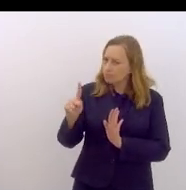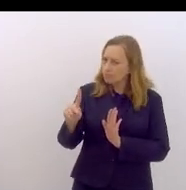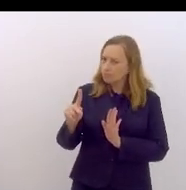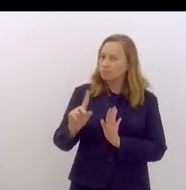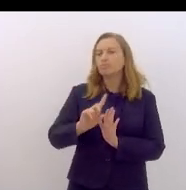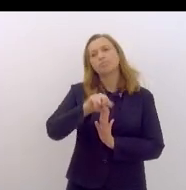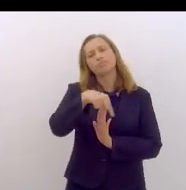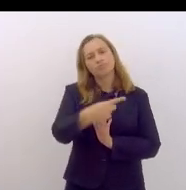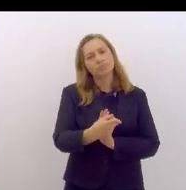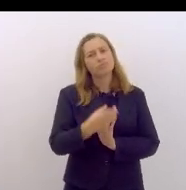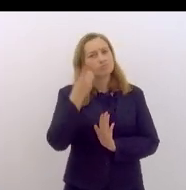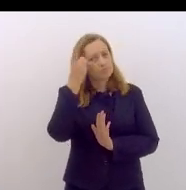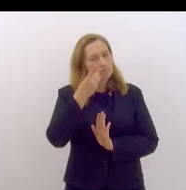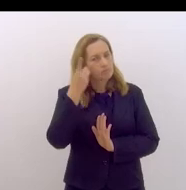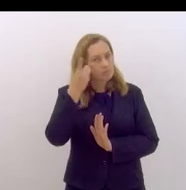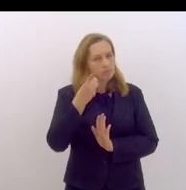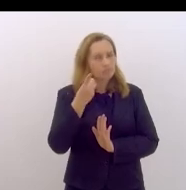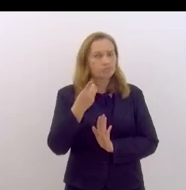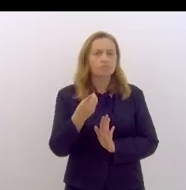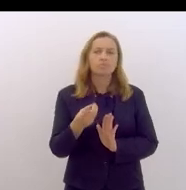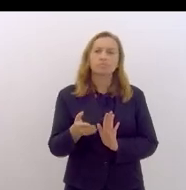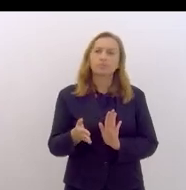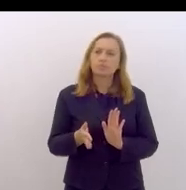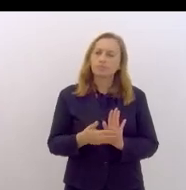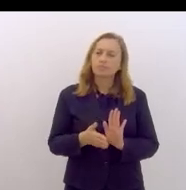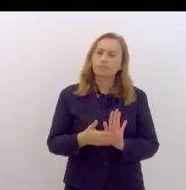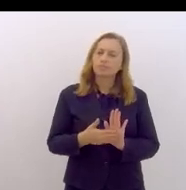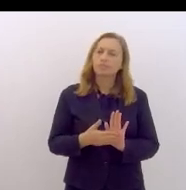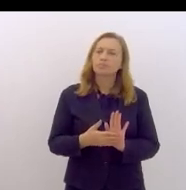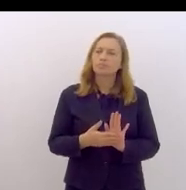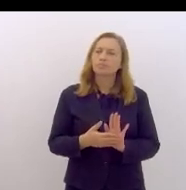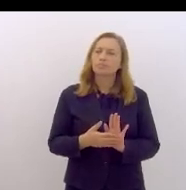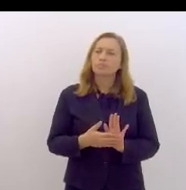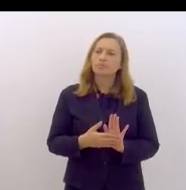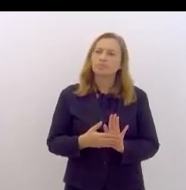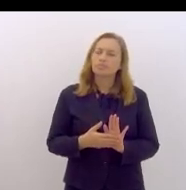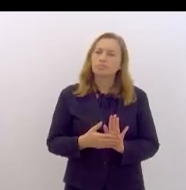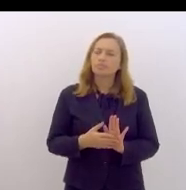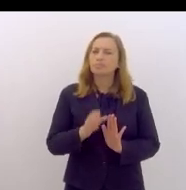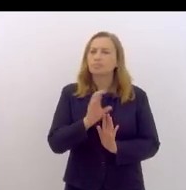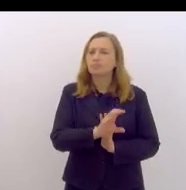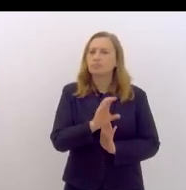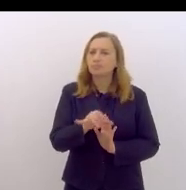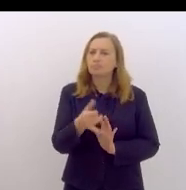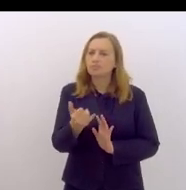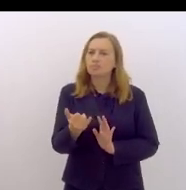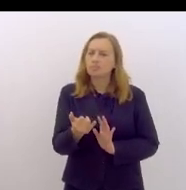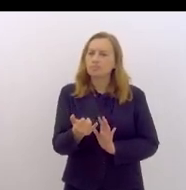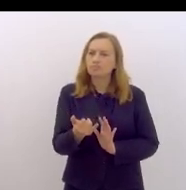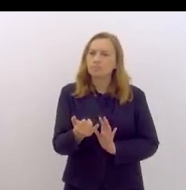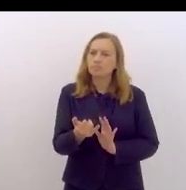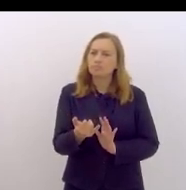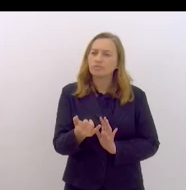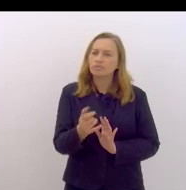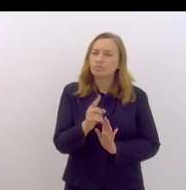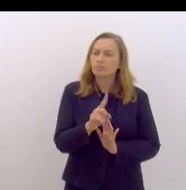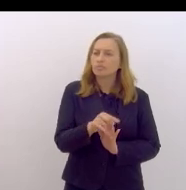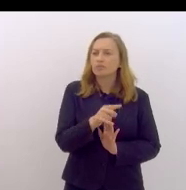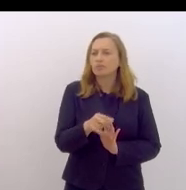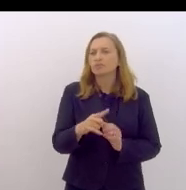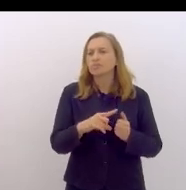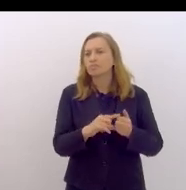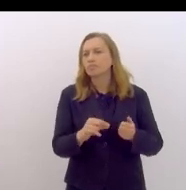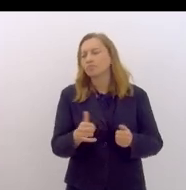outros deputados do mesmo TPO, mas aprovamos a sua emenda, no relatório que eu proferi pela CCJ, no sentido de suprimir o